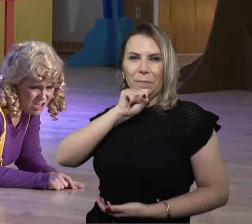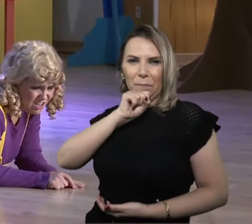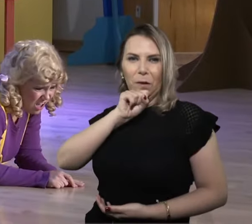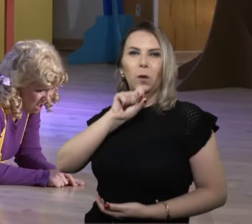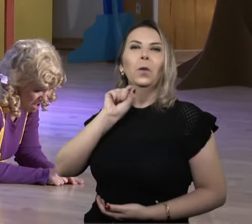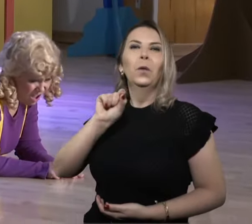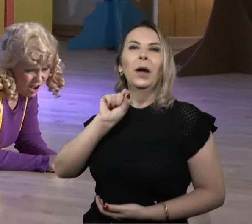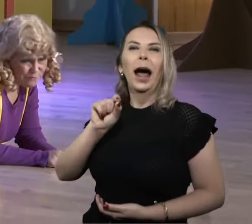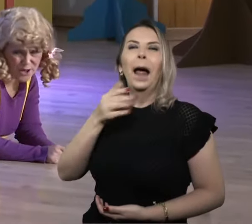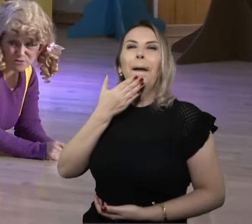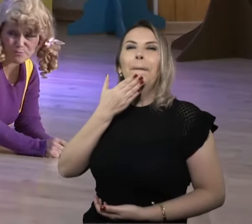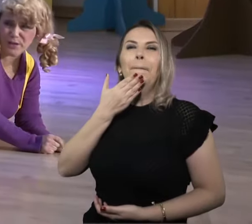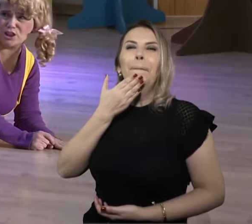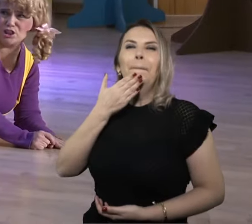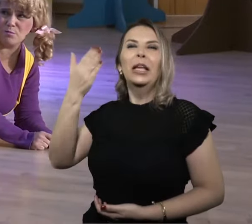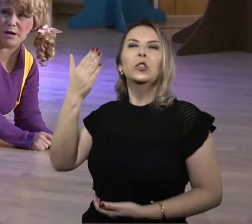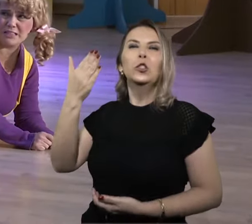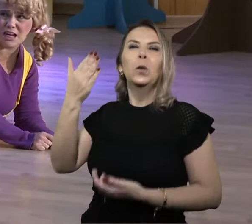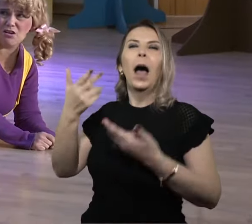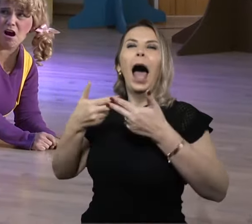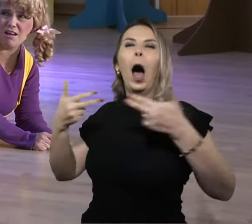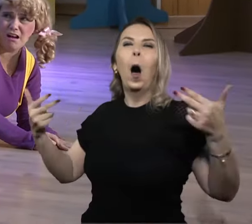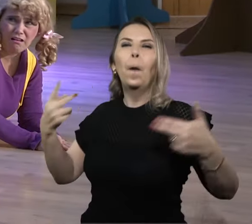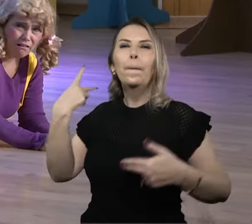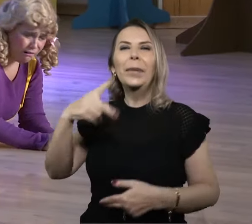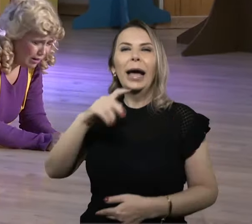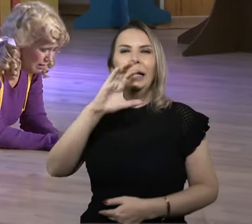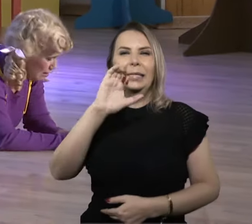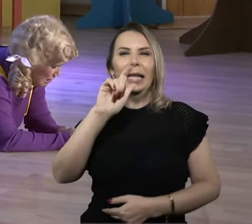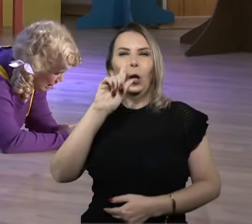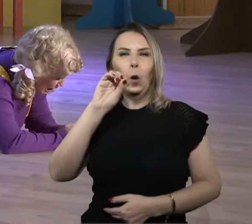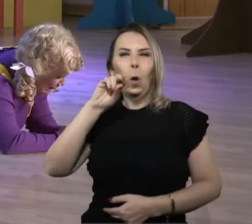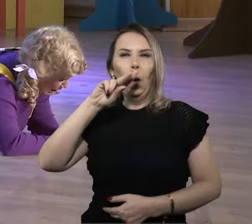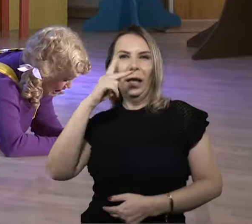A minha mãe, ela fez um pedido pra cegonha!